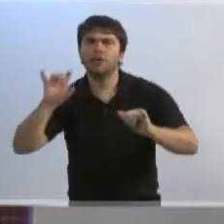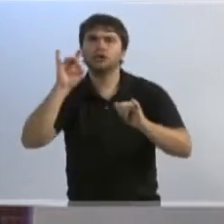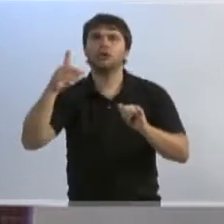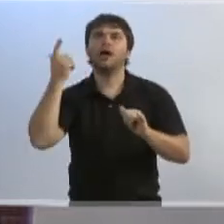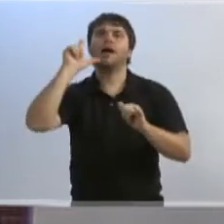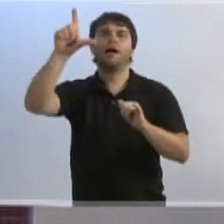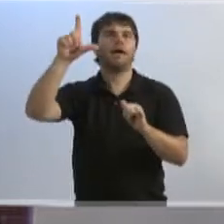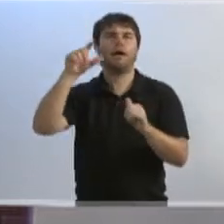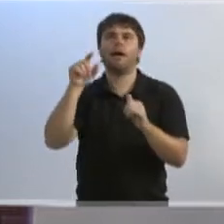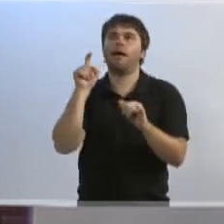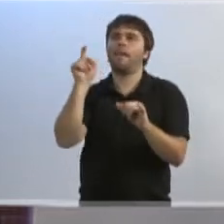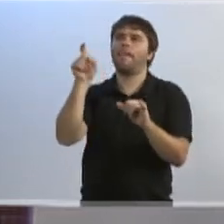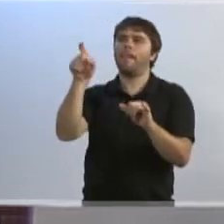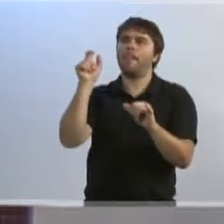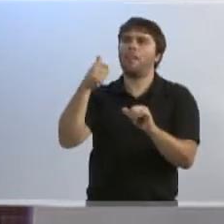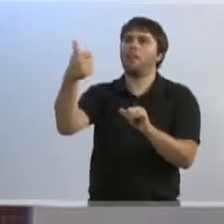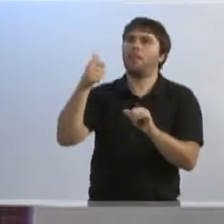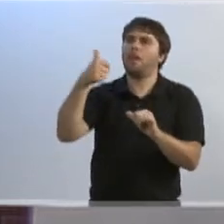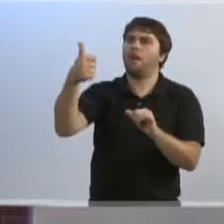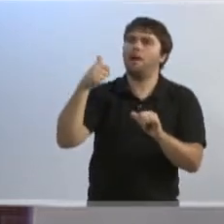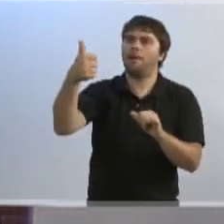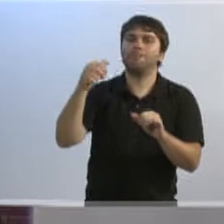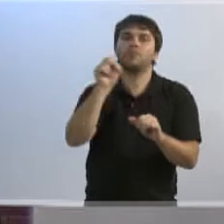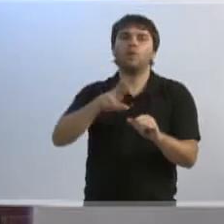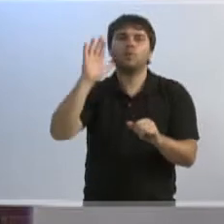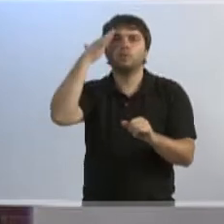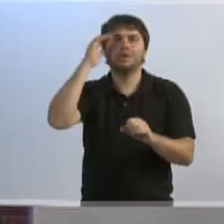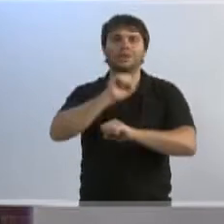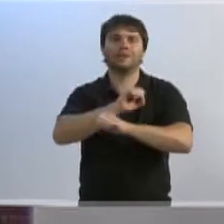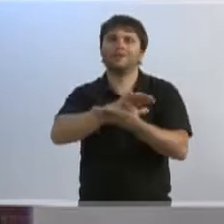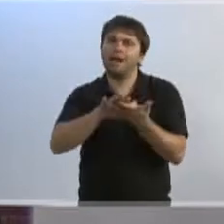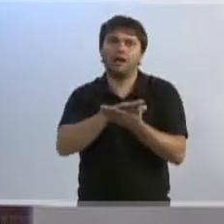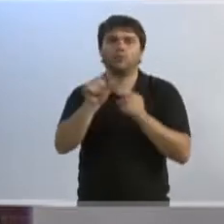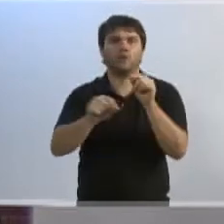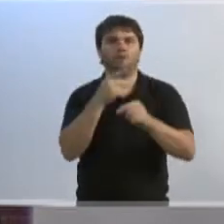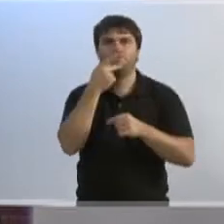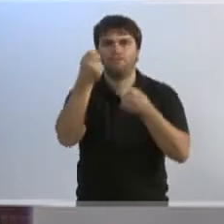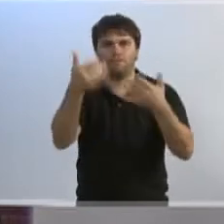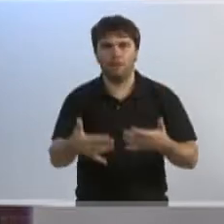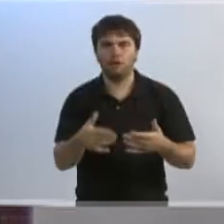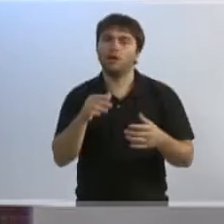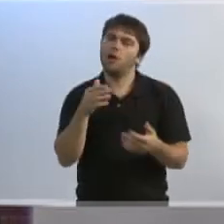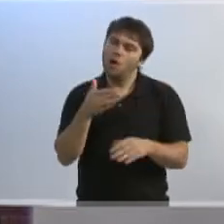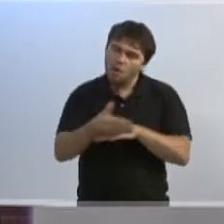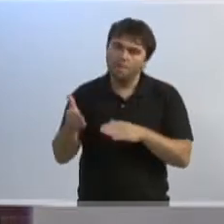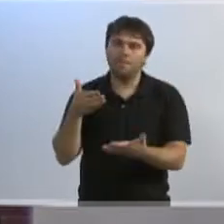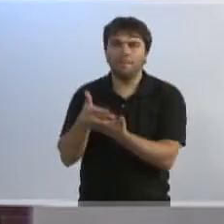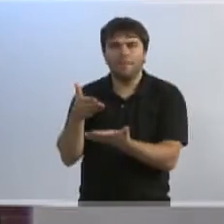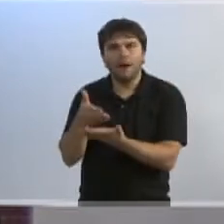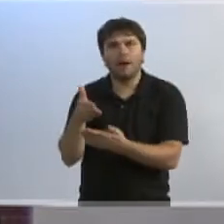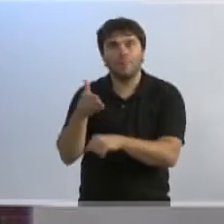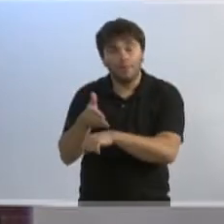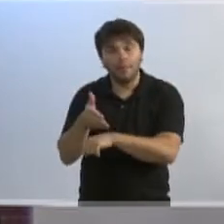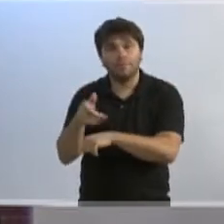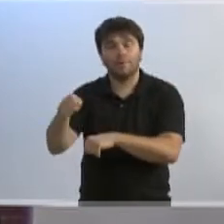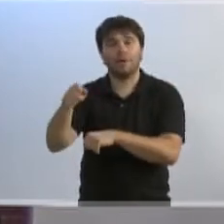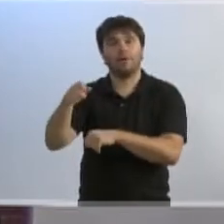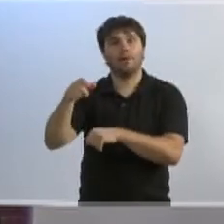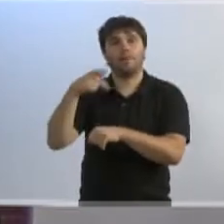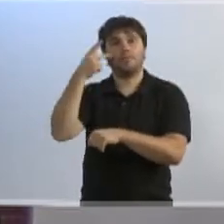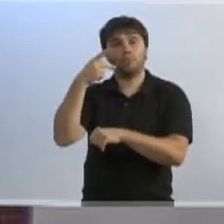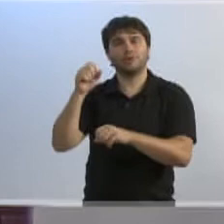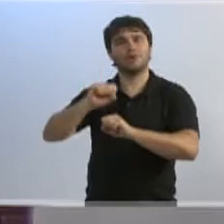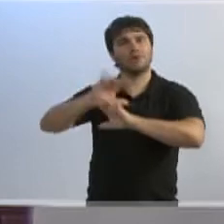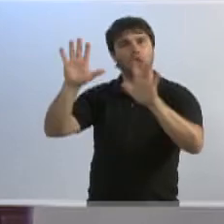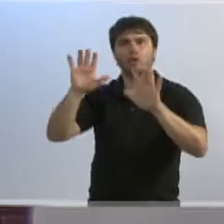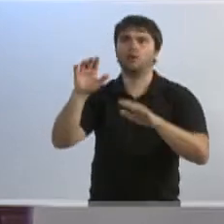ganhar cliques ou simplesmente para não entendendo nada do que falem. Comecem a participar da política, mas comecem a participar com clareza. Comecem a